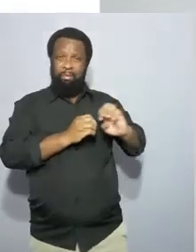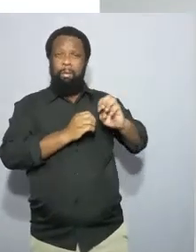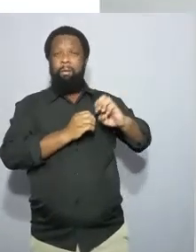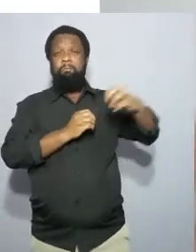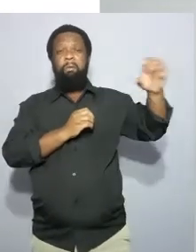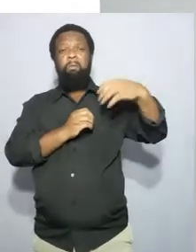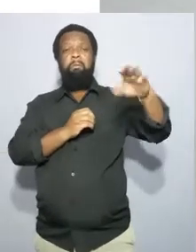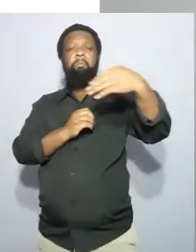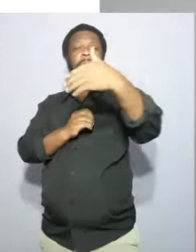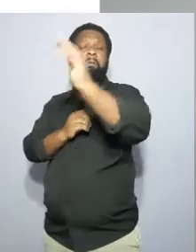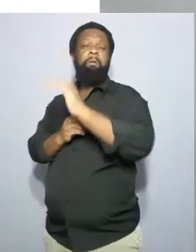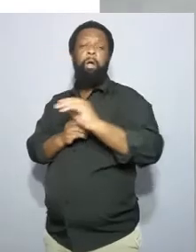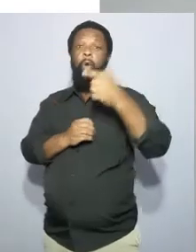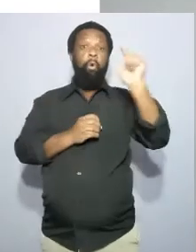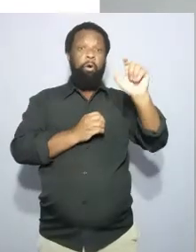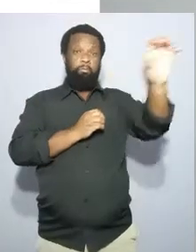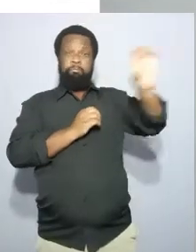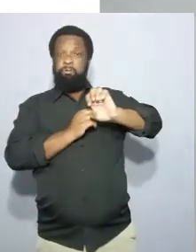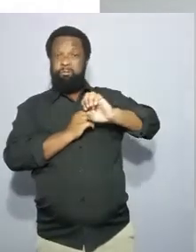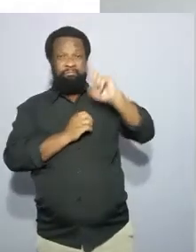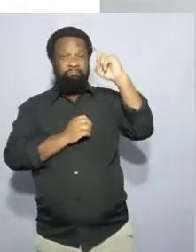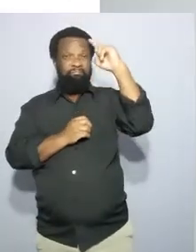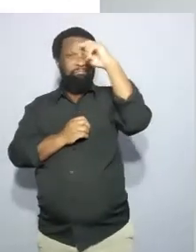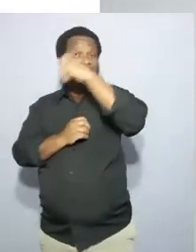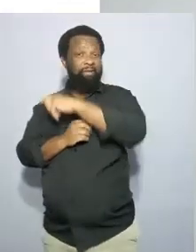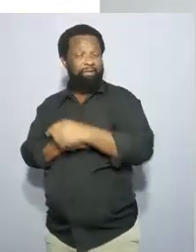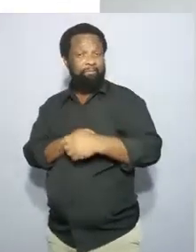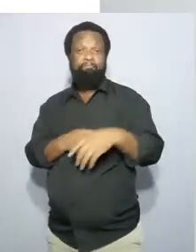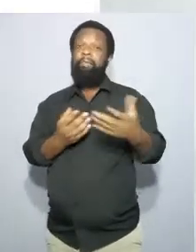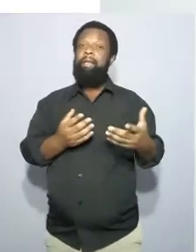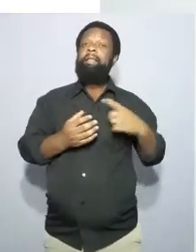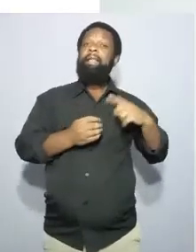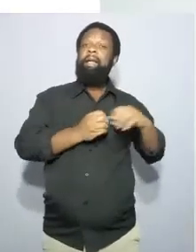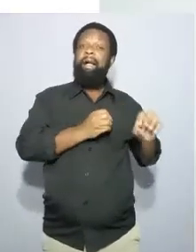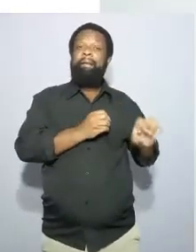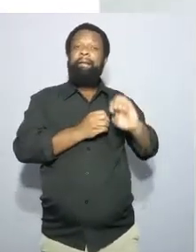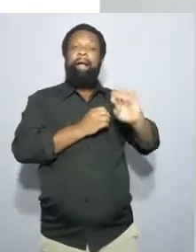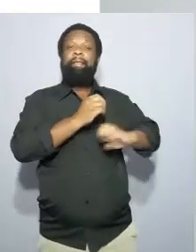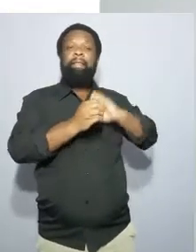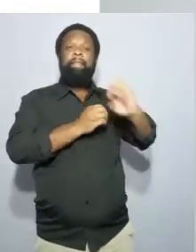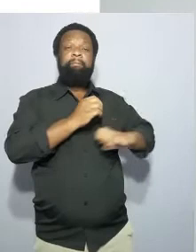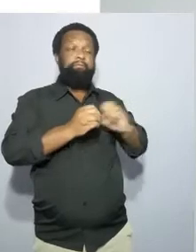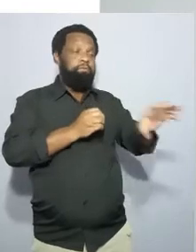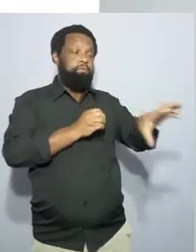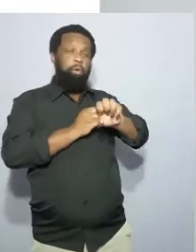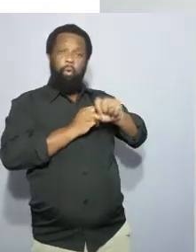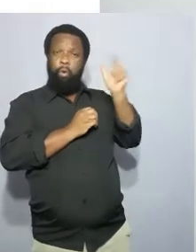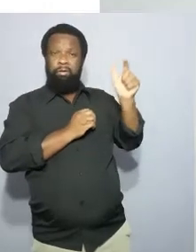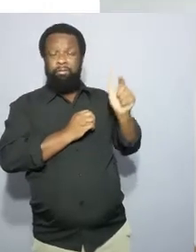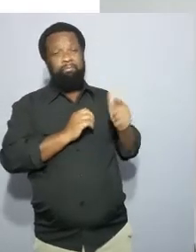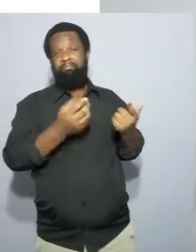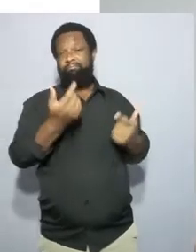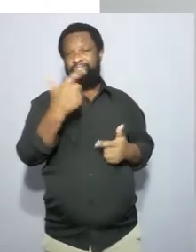bem? E o último elétron, elétron alisvalense, ele vai atrair bem o elétron da ligação. Tudo bem? Que também